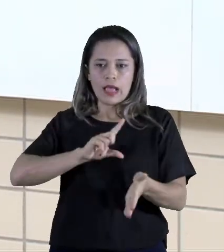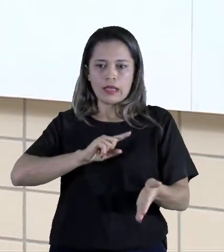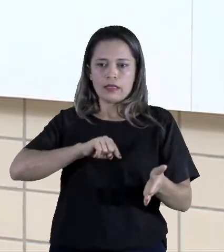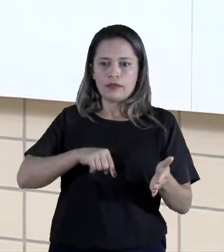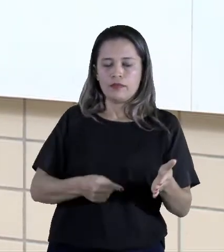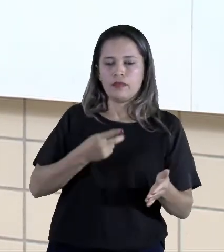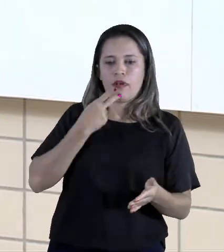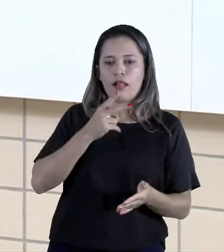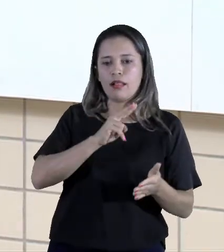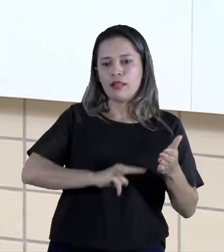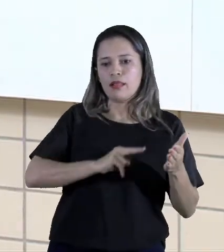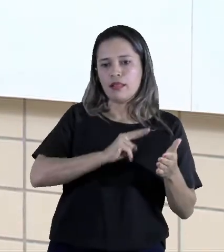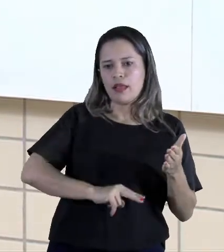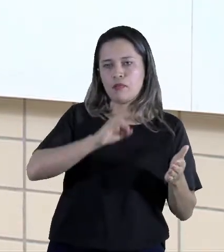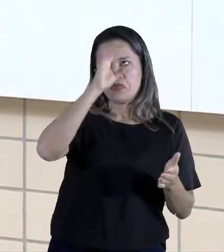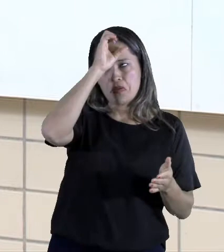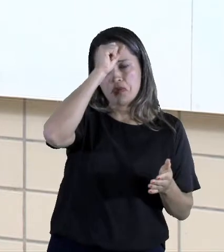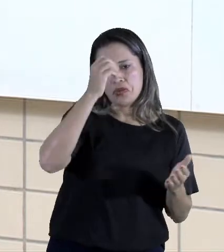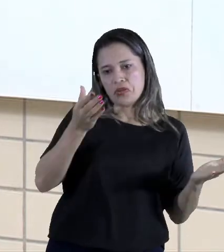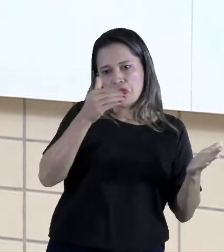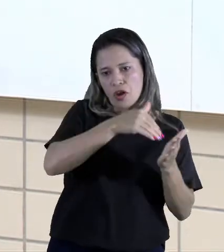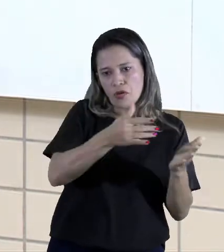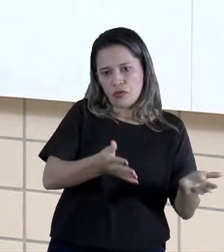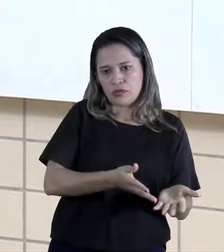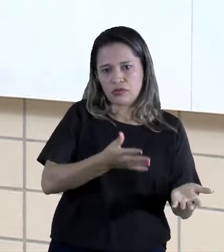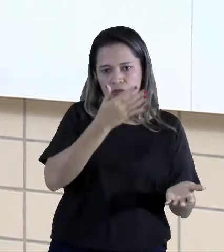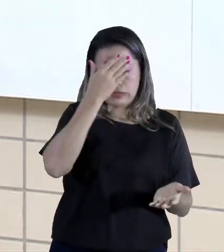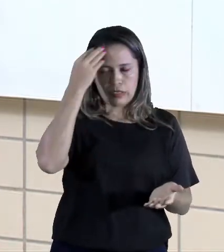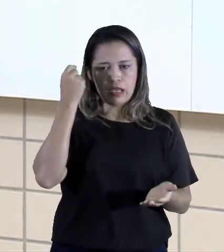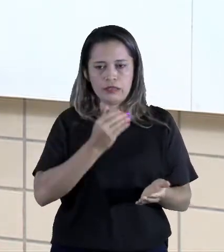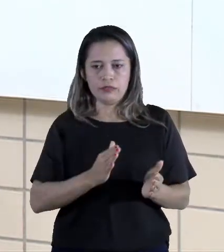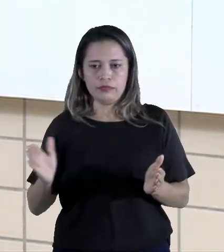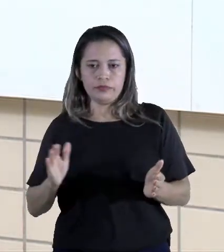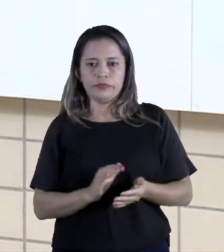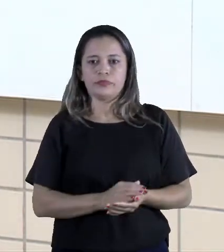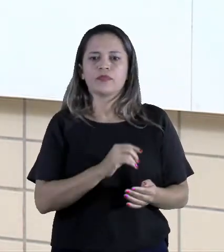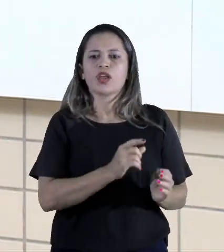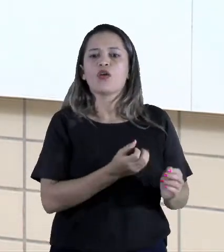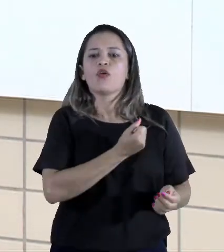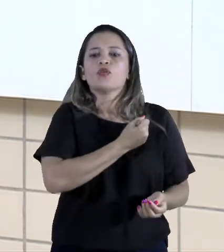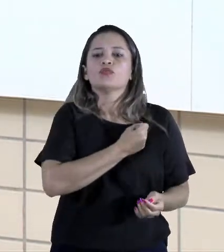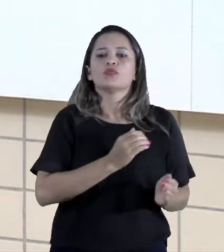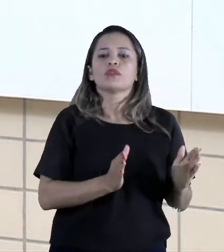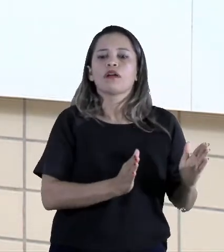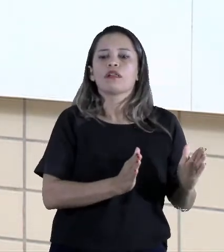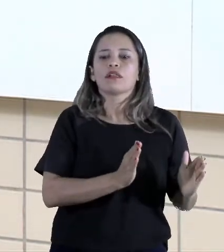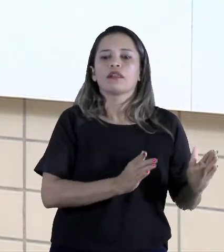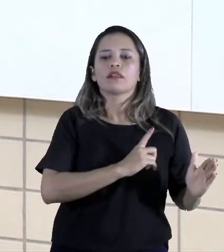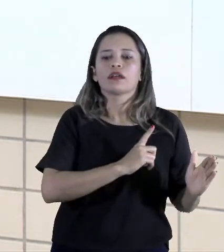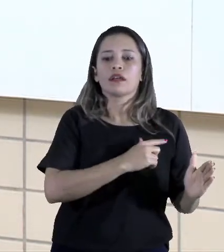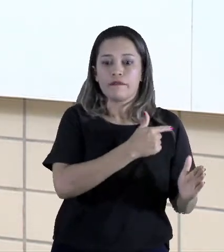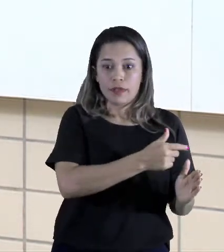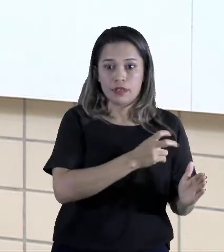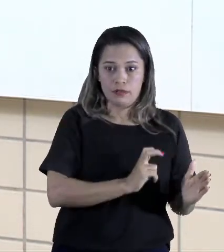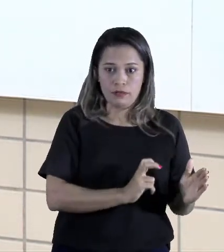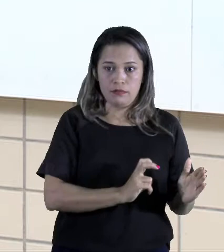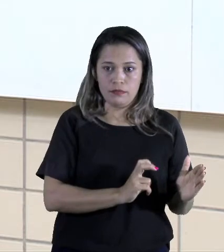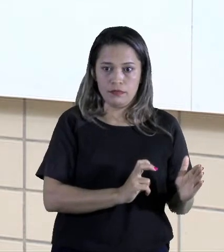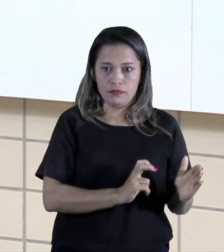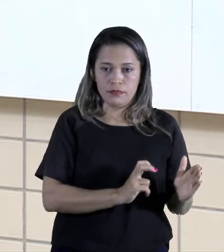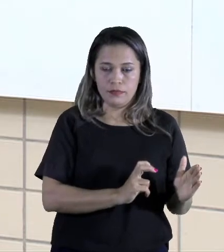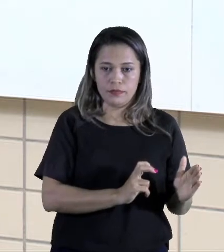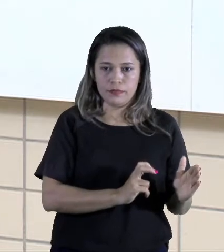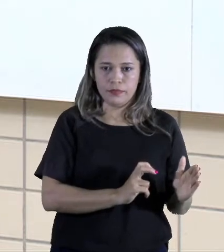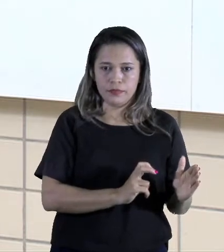número como você aprendeu até hoje. Ó, esquece o que temos aqui. Que número você tem antes da vírgula? 25. Então